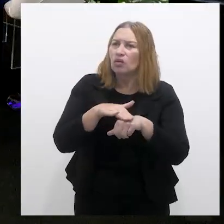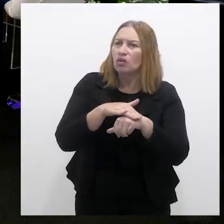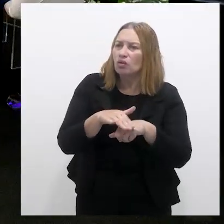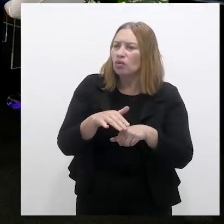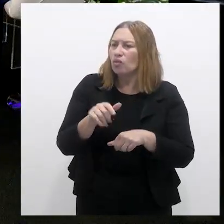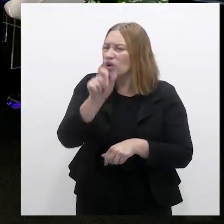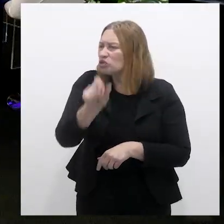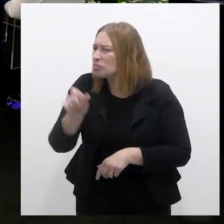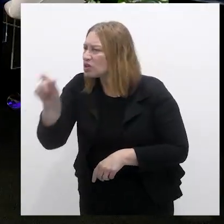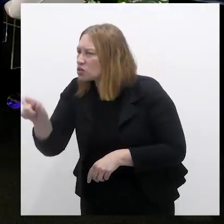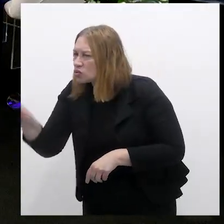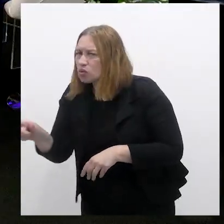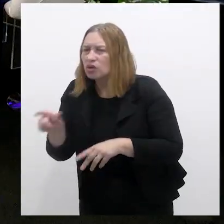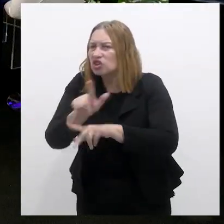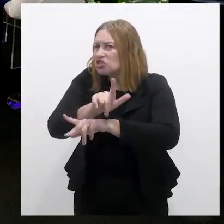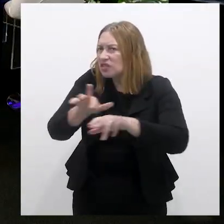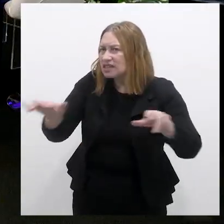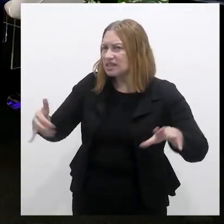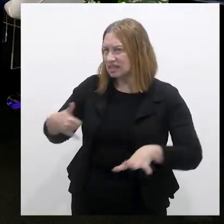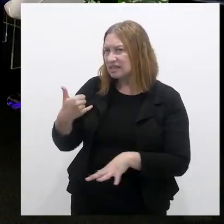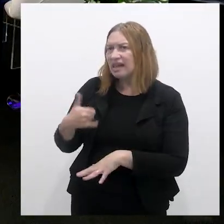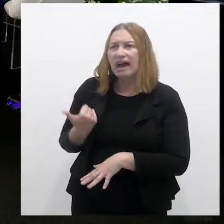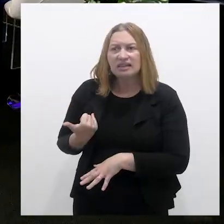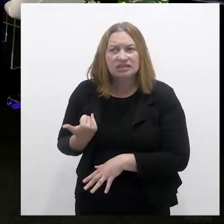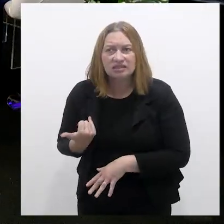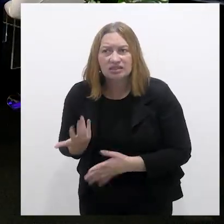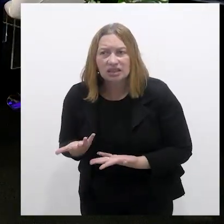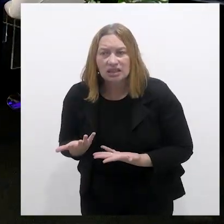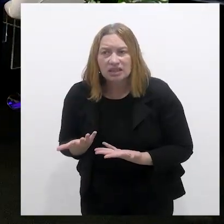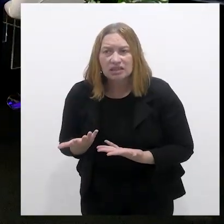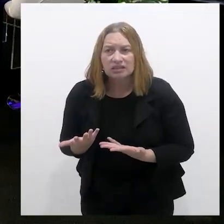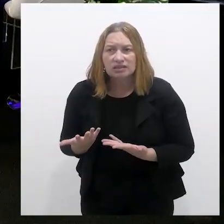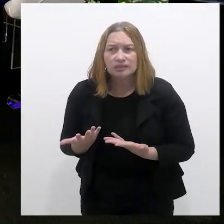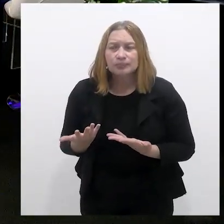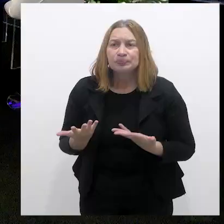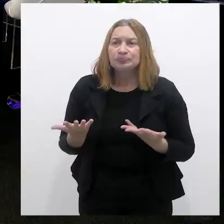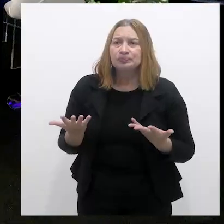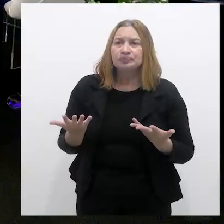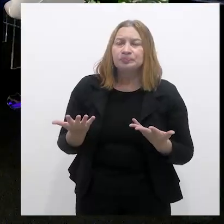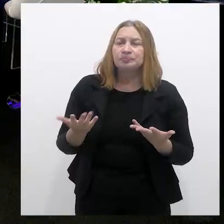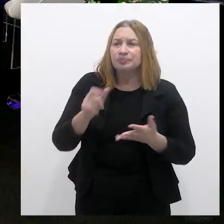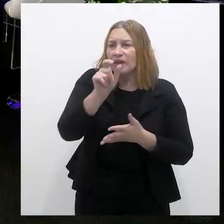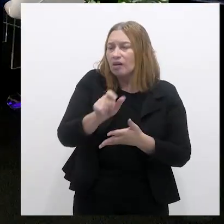conversa com o seu público, com as mais variadas